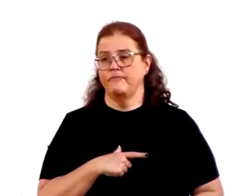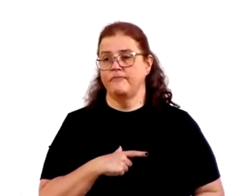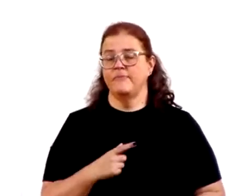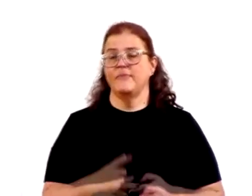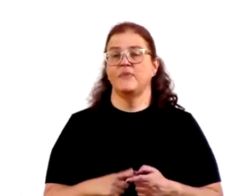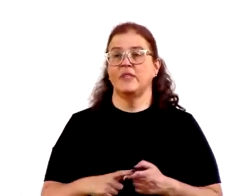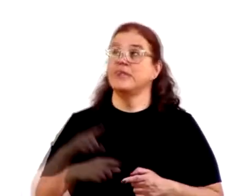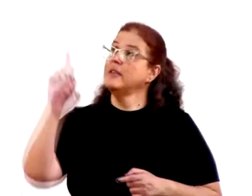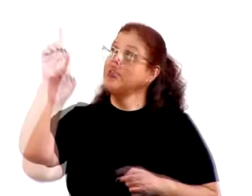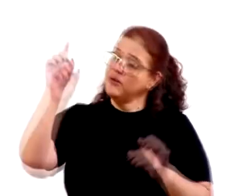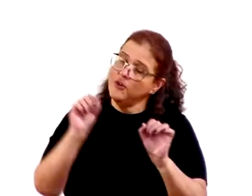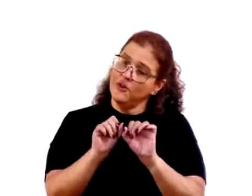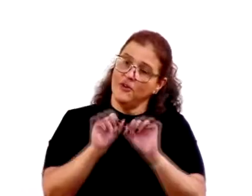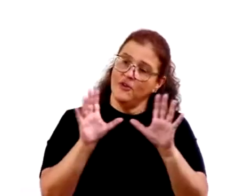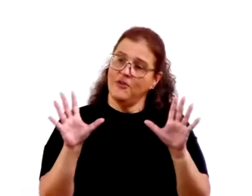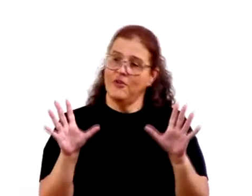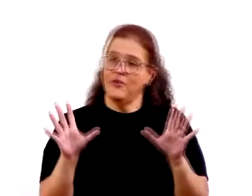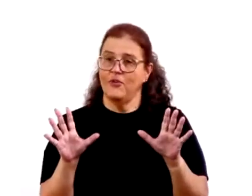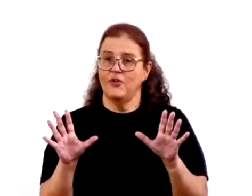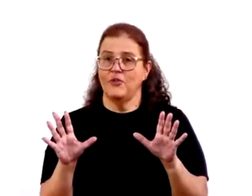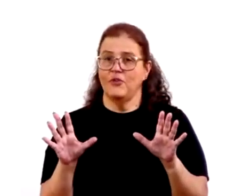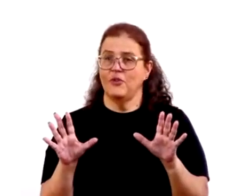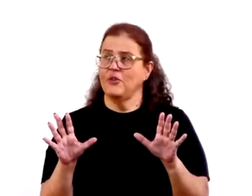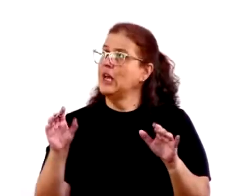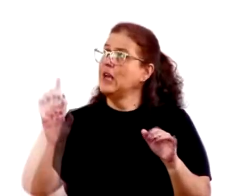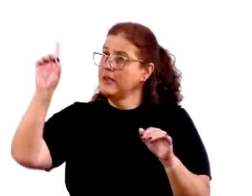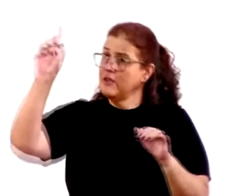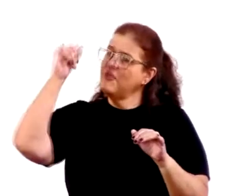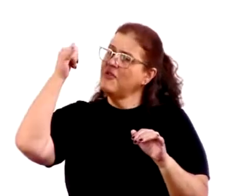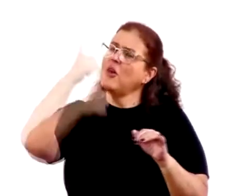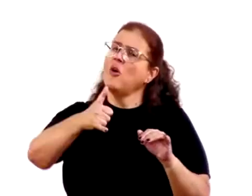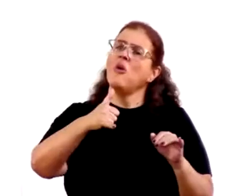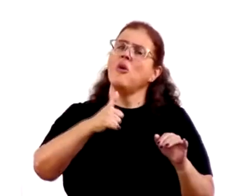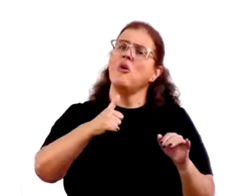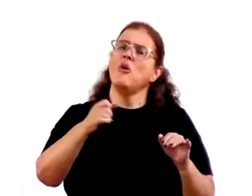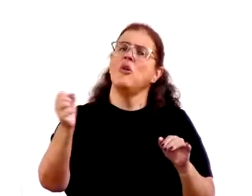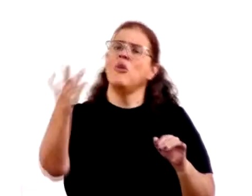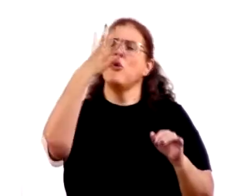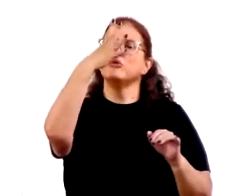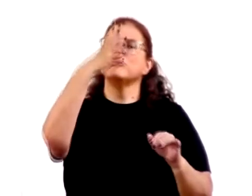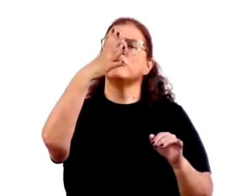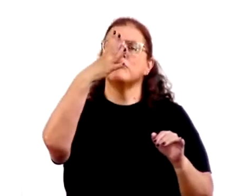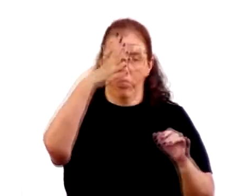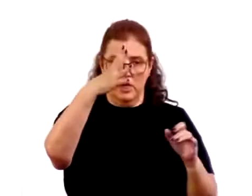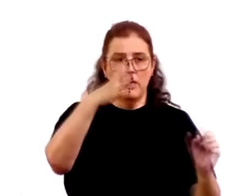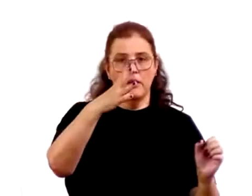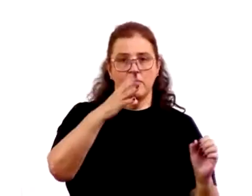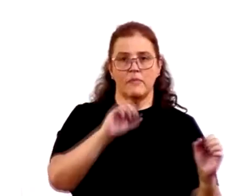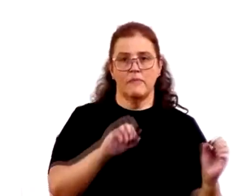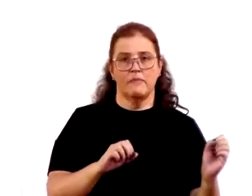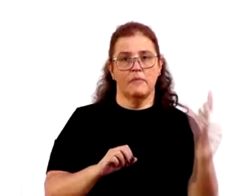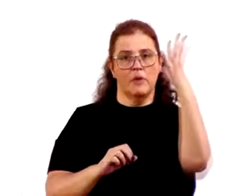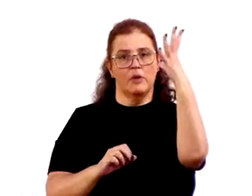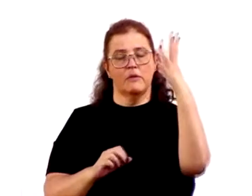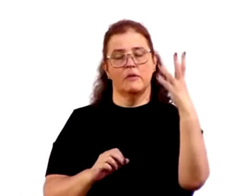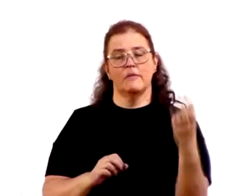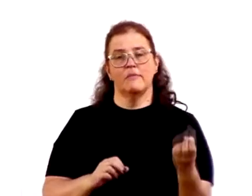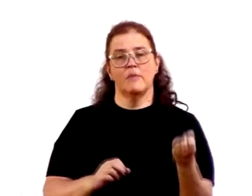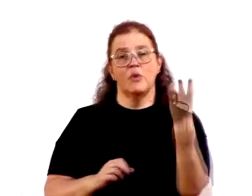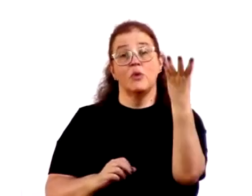Ele fez tudo. Haja luz, ouve a luz. Haja o homem, ouve o